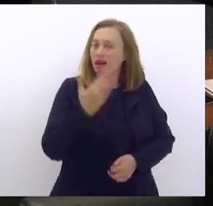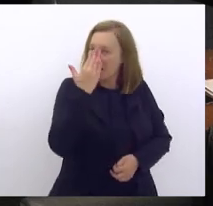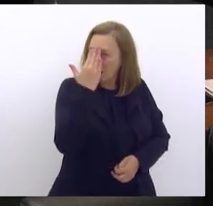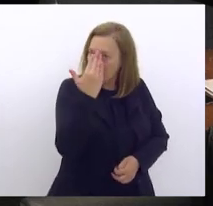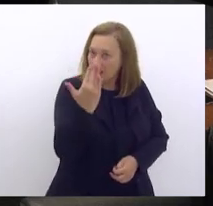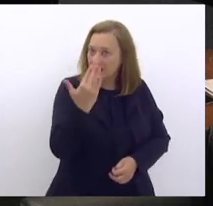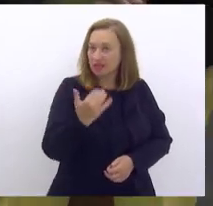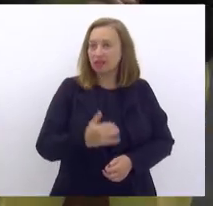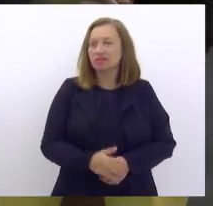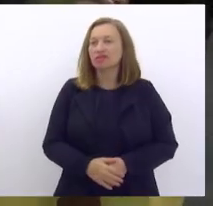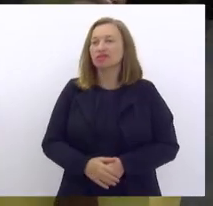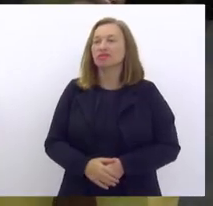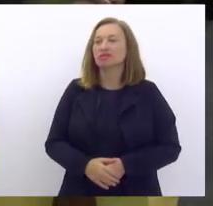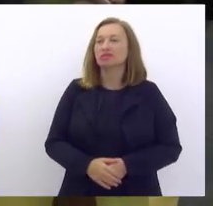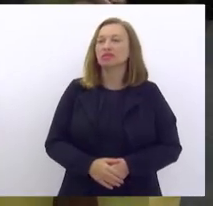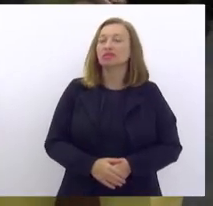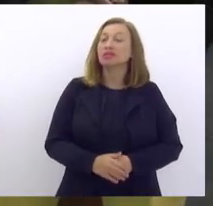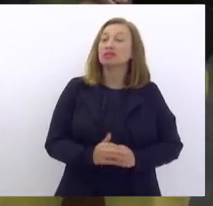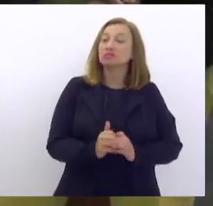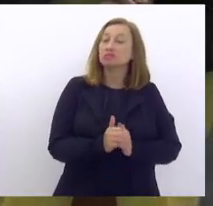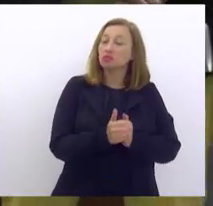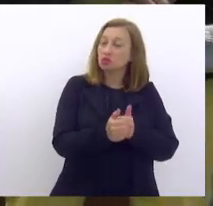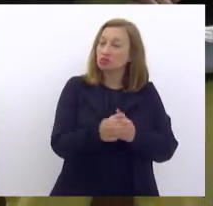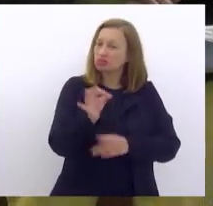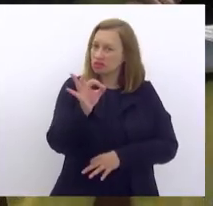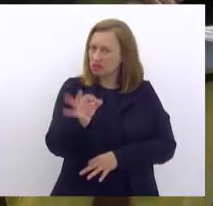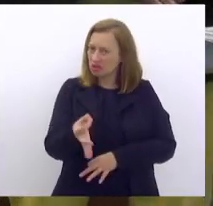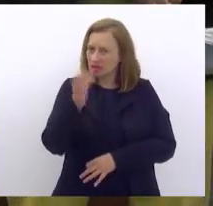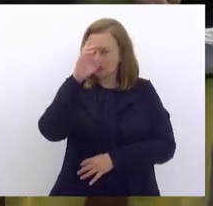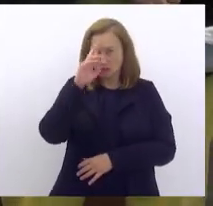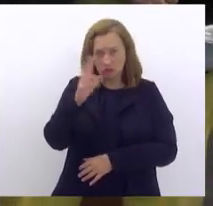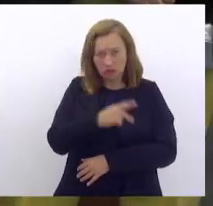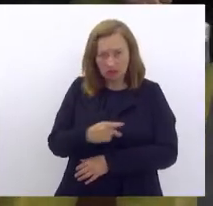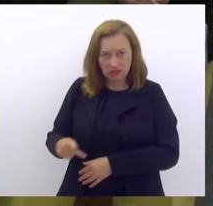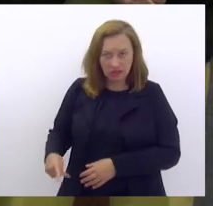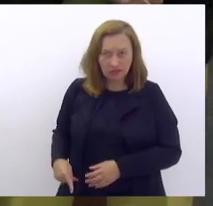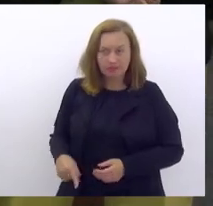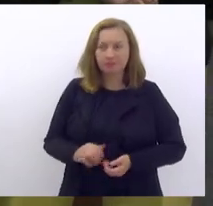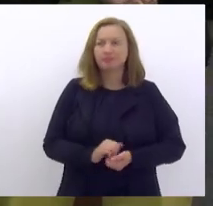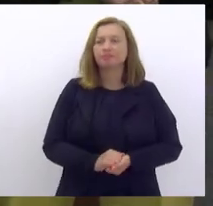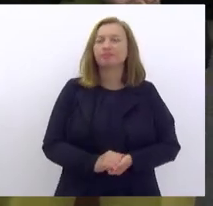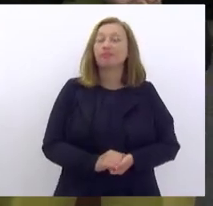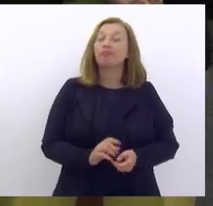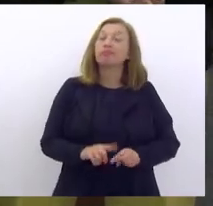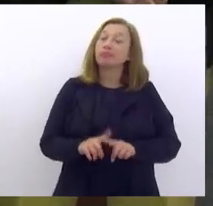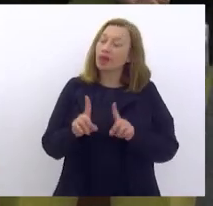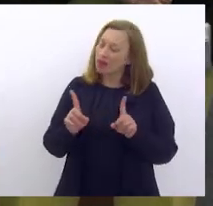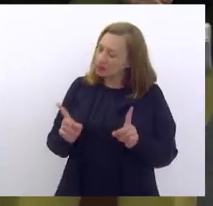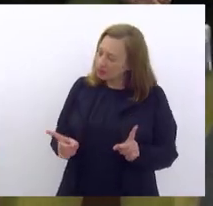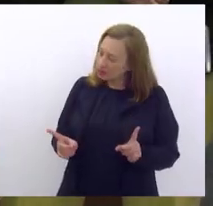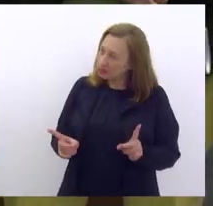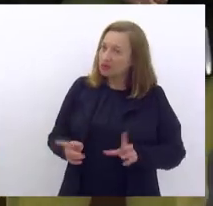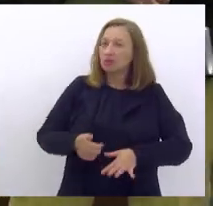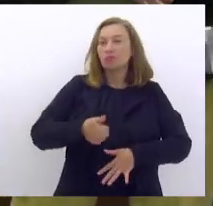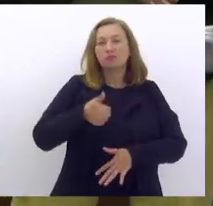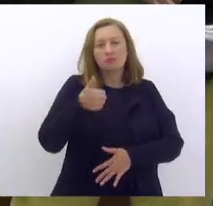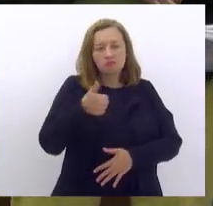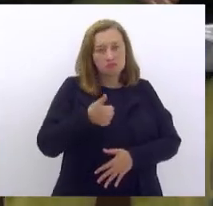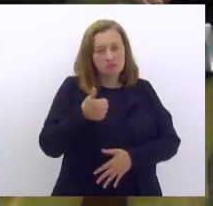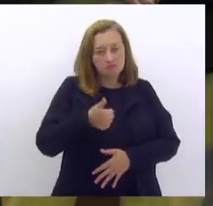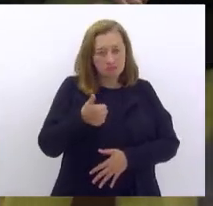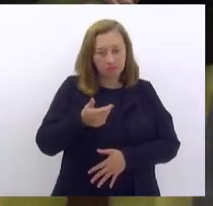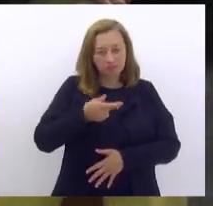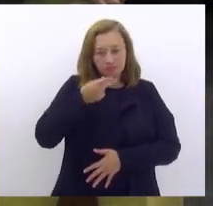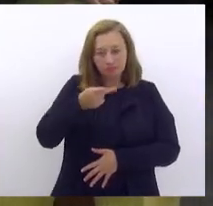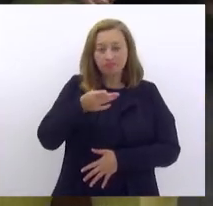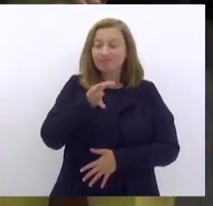agradeço a condução correta de Vossa Excelência, mas a primeira fala